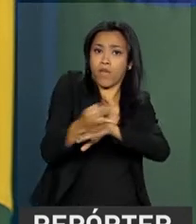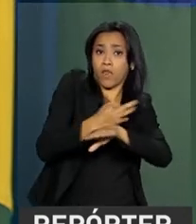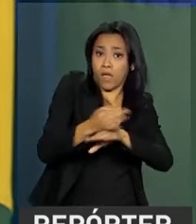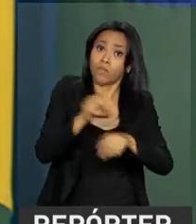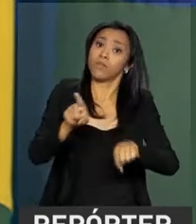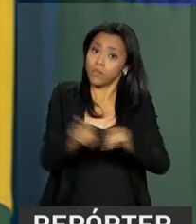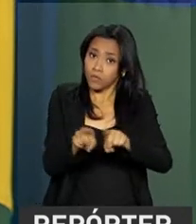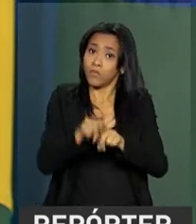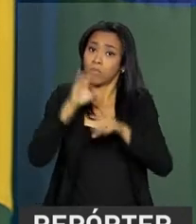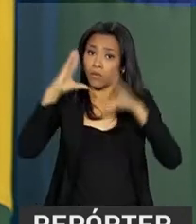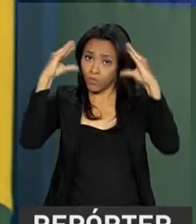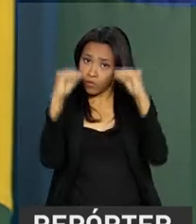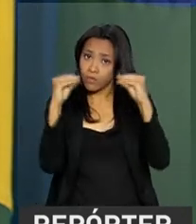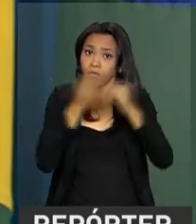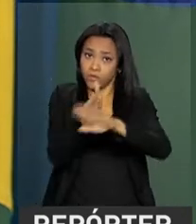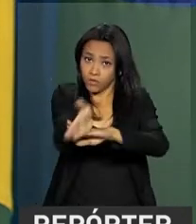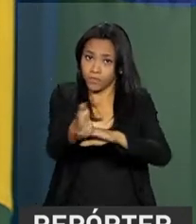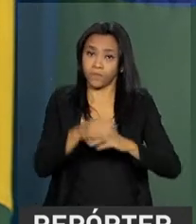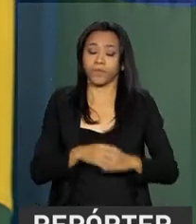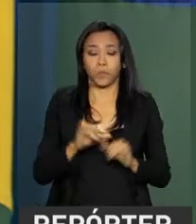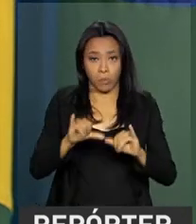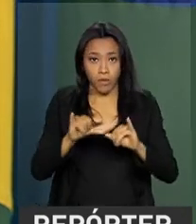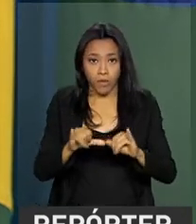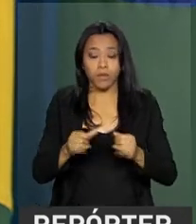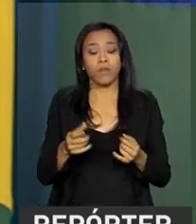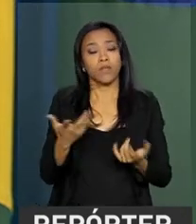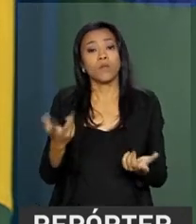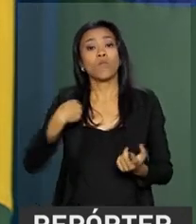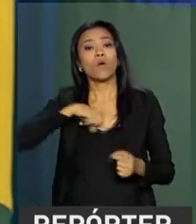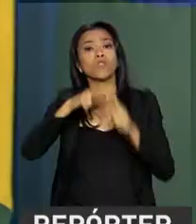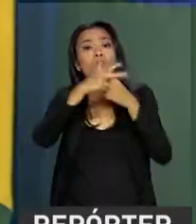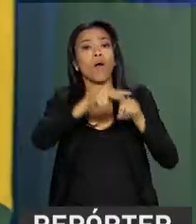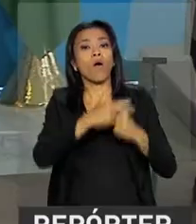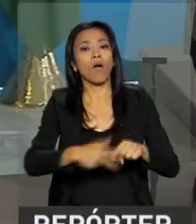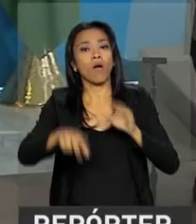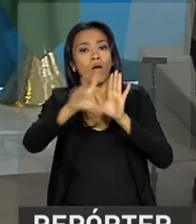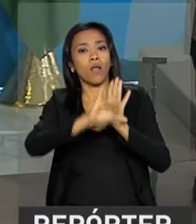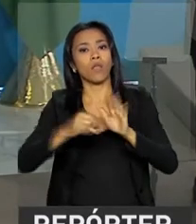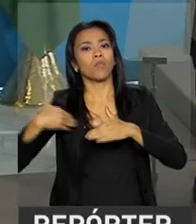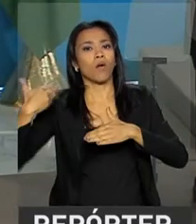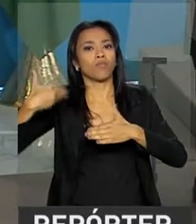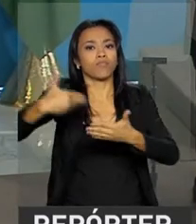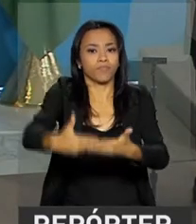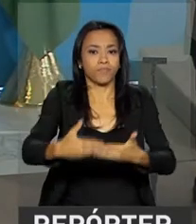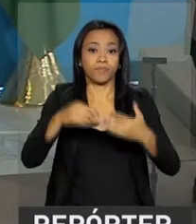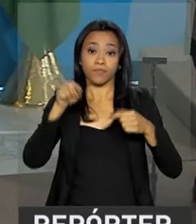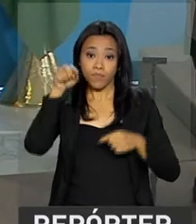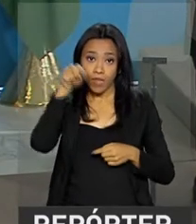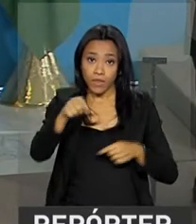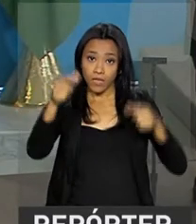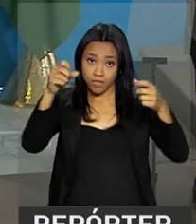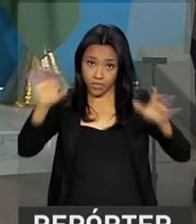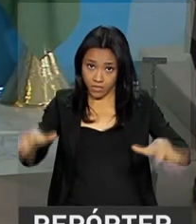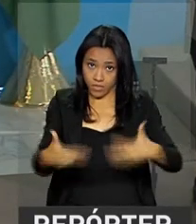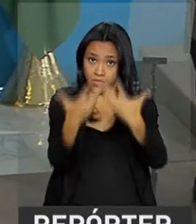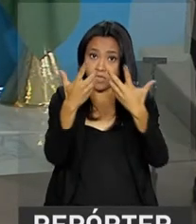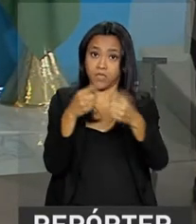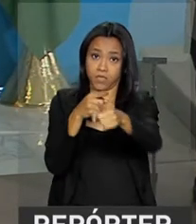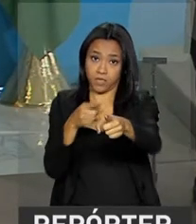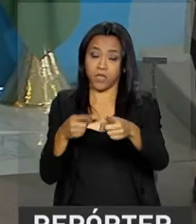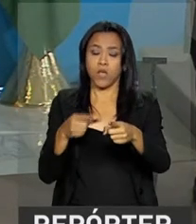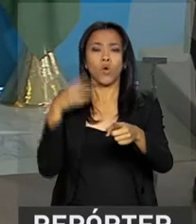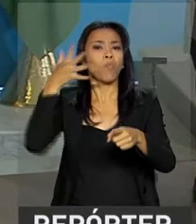modernização que na verdade nós estamos fazendo ao longo do tempo durante a cerimônia michel temer voltou a defender a necessidade